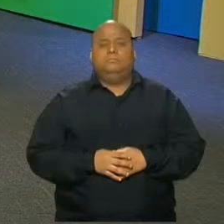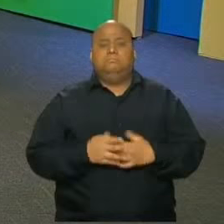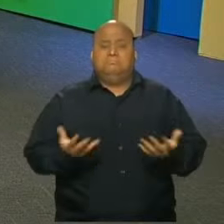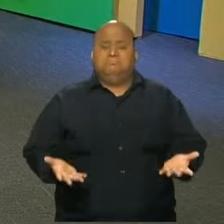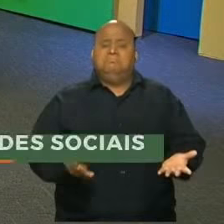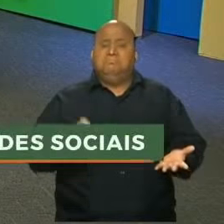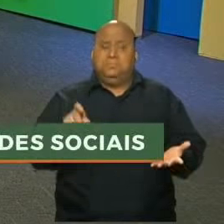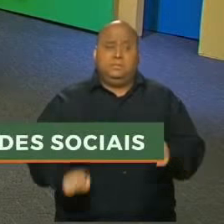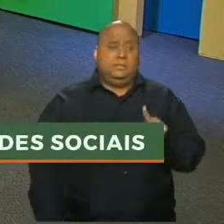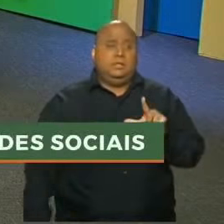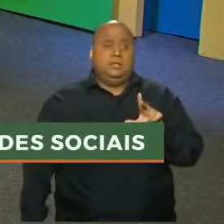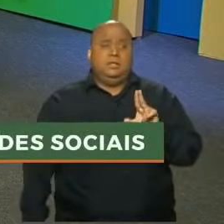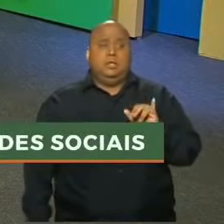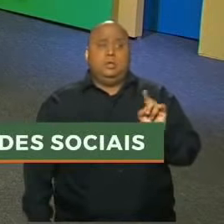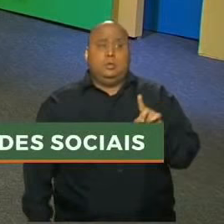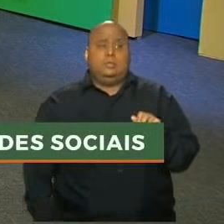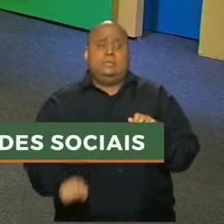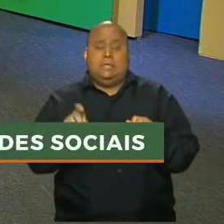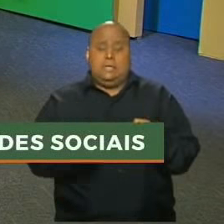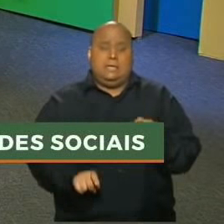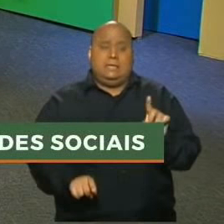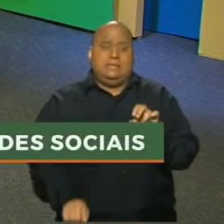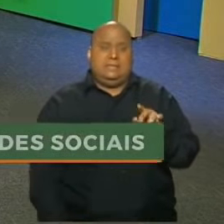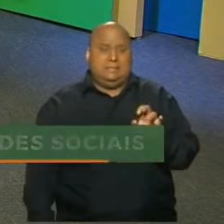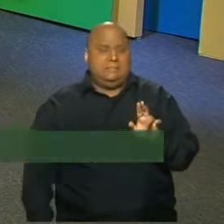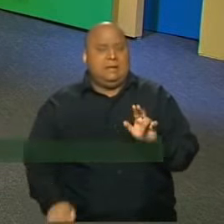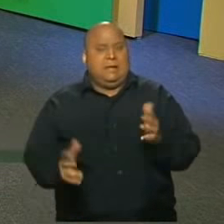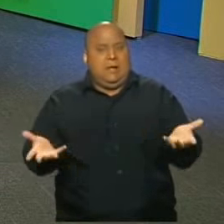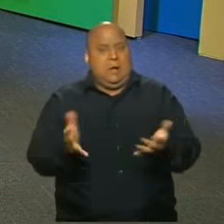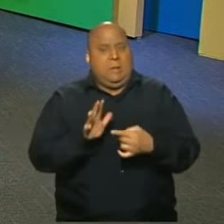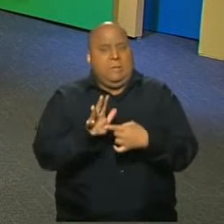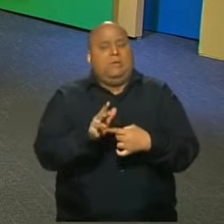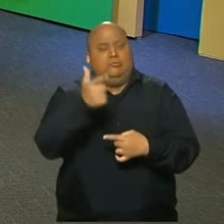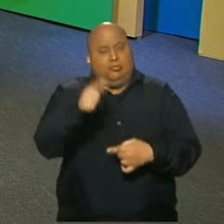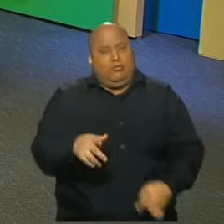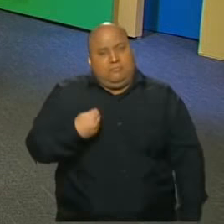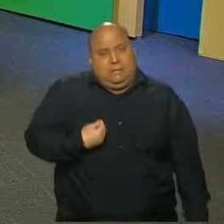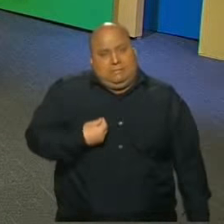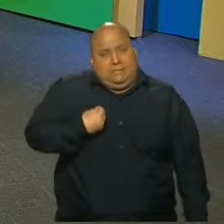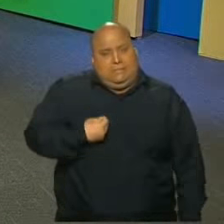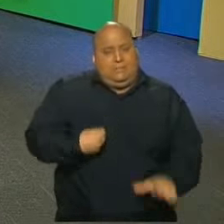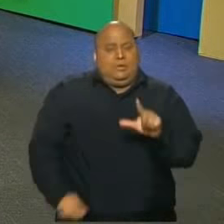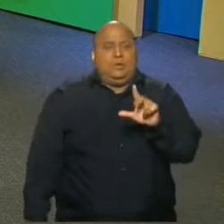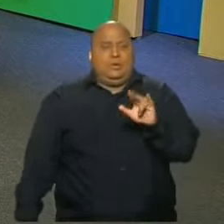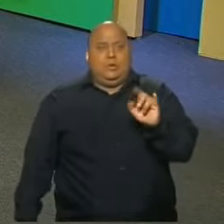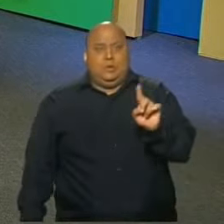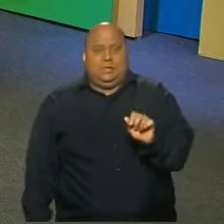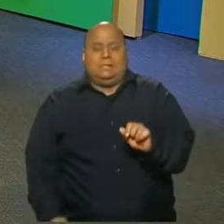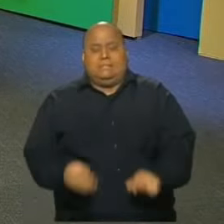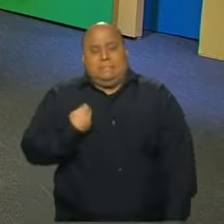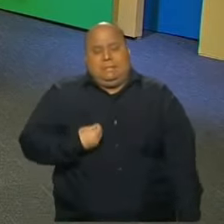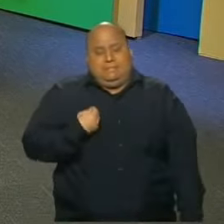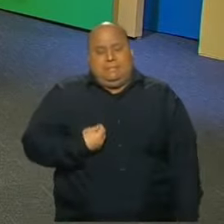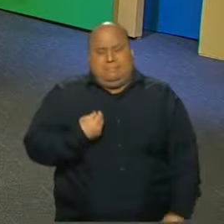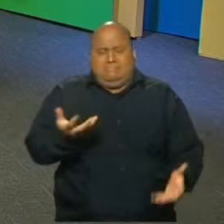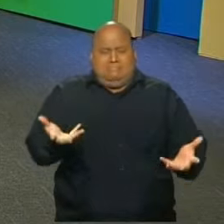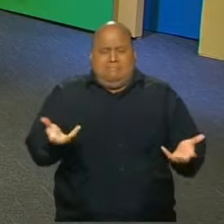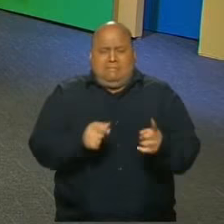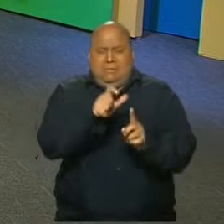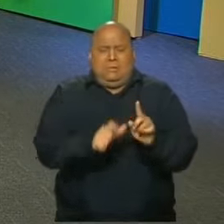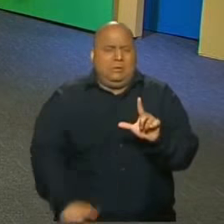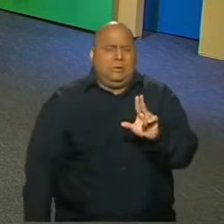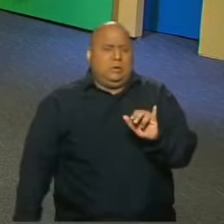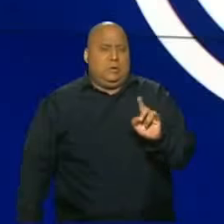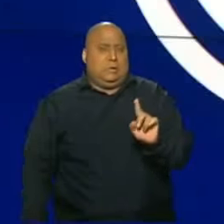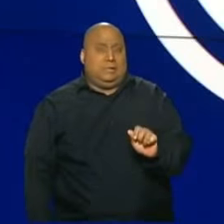Esta foi Luísa, tocando Zanzibar. Já já teremos mais uma participação de Luísa Lacerda aqui conosco. Maravilhosa, Luísa,